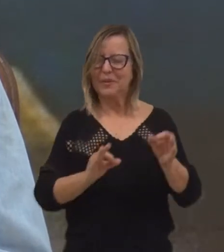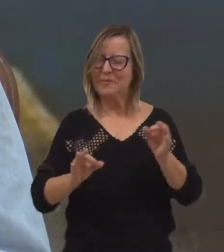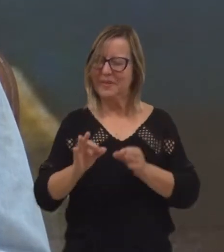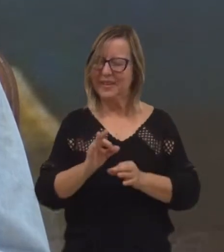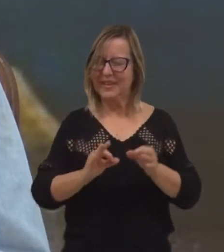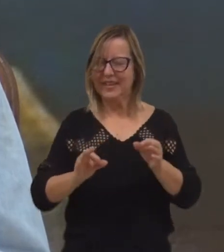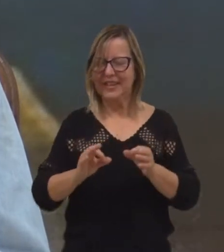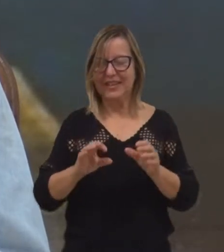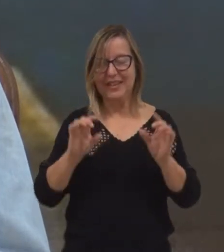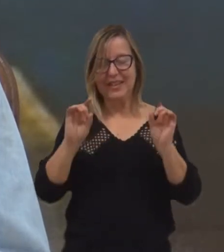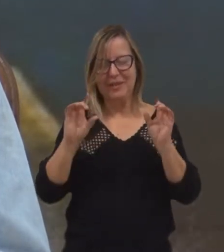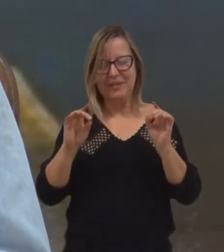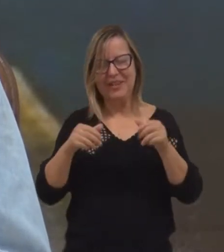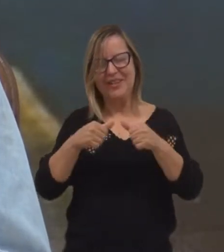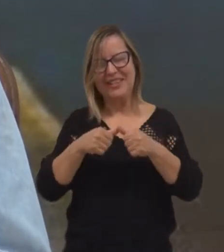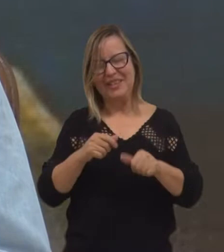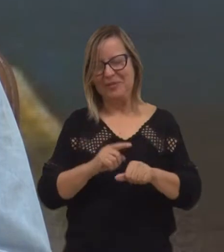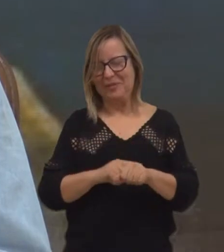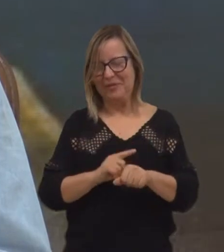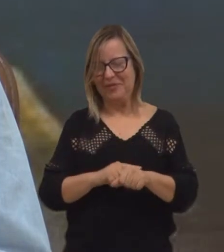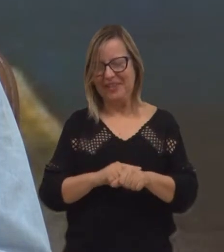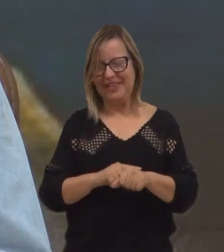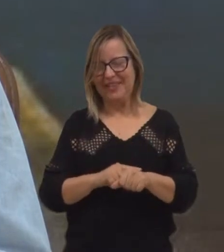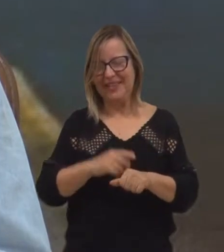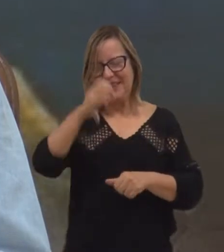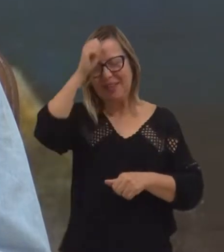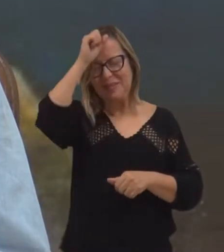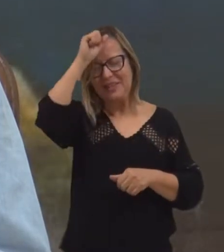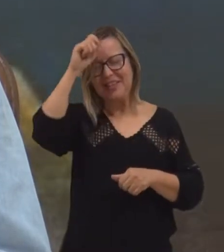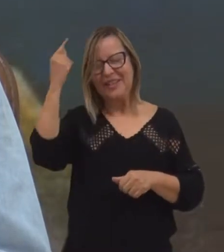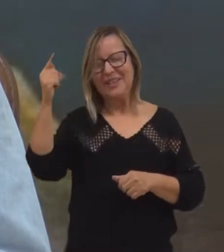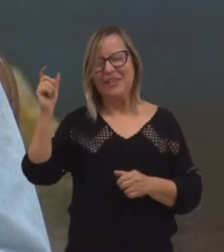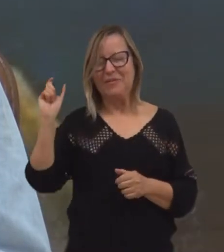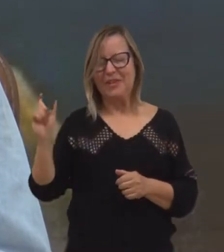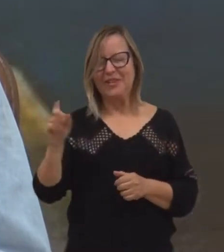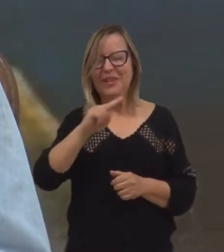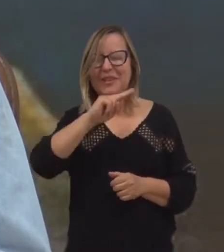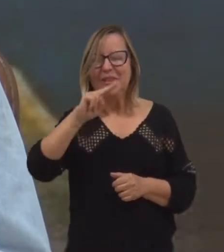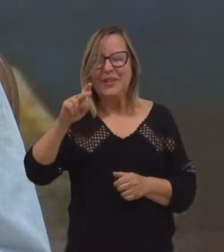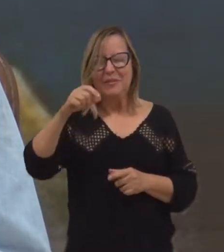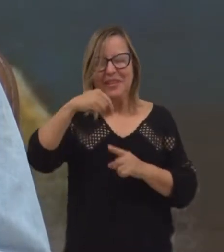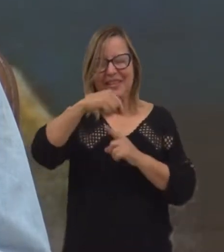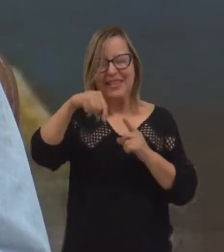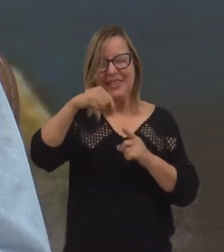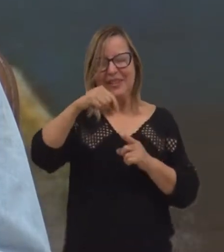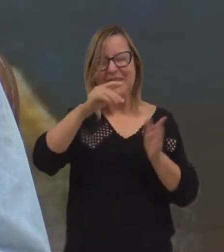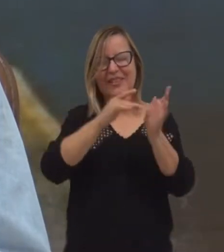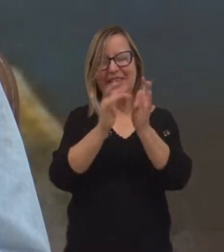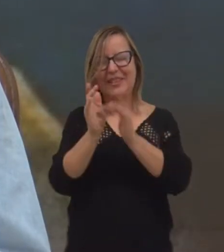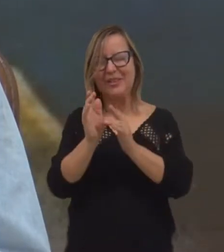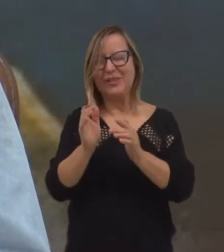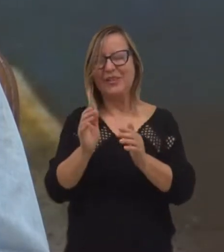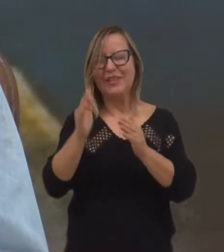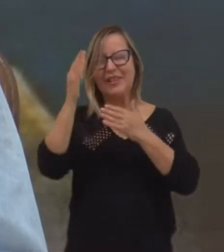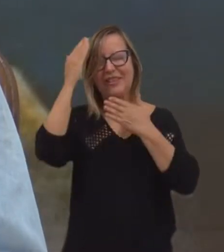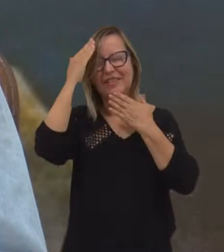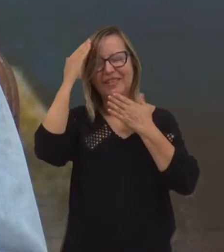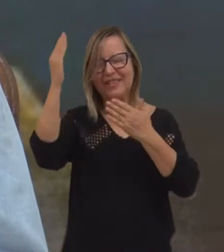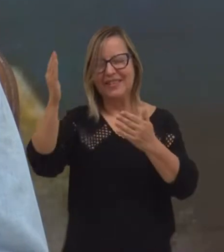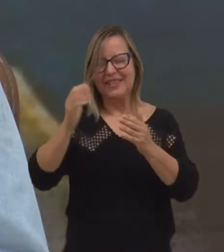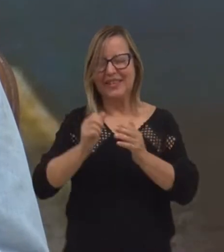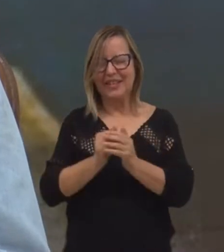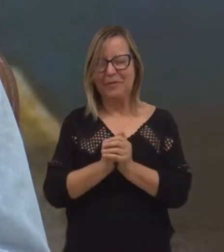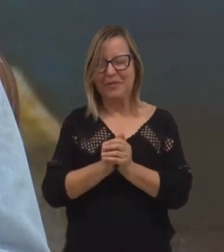e em especial nesse momento, e vamos ouvir a tua palavra. É no nome santo de Jesus que nós oramos e